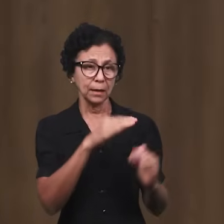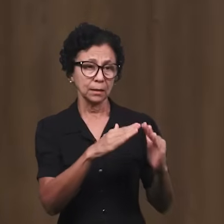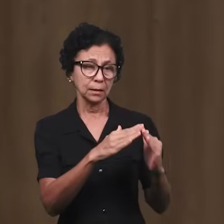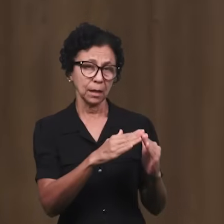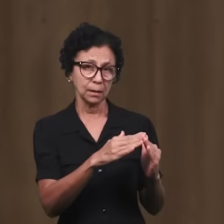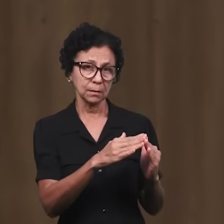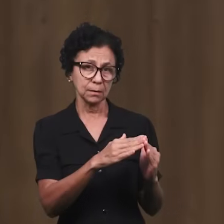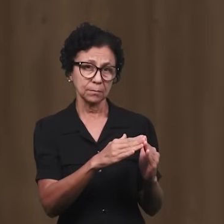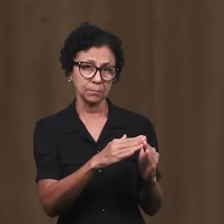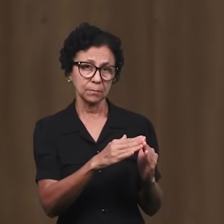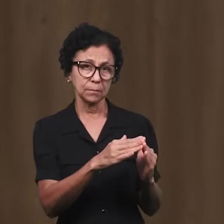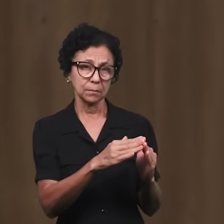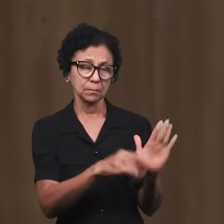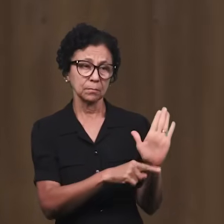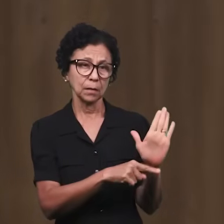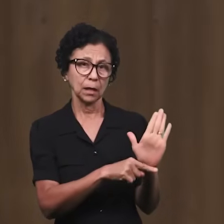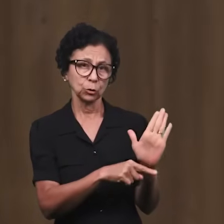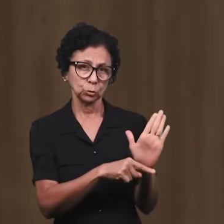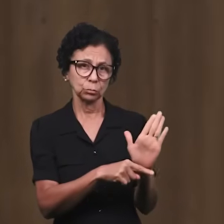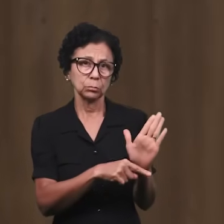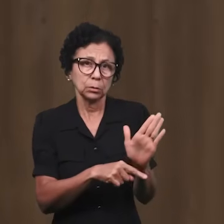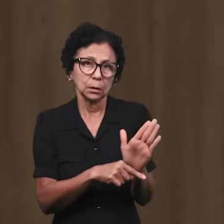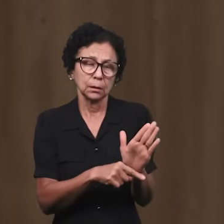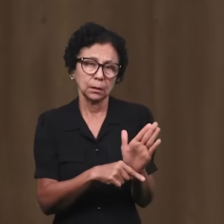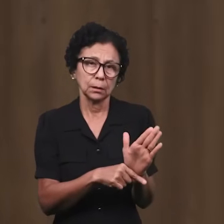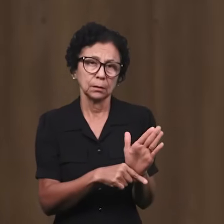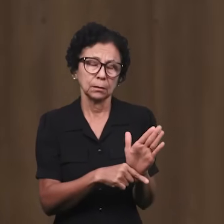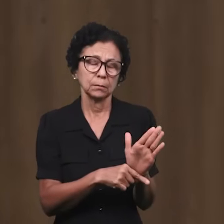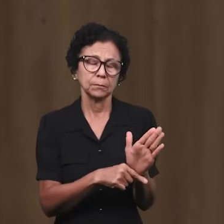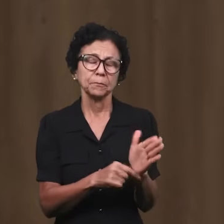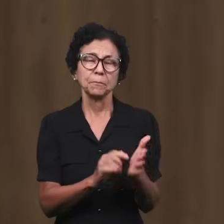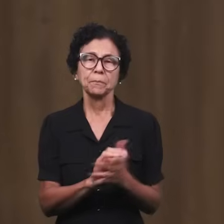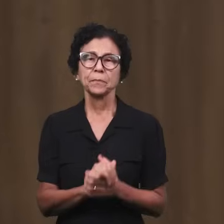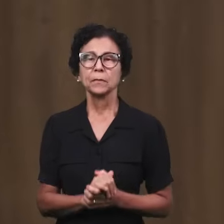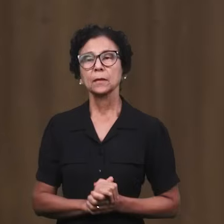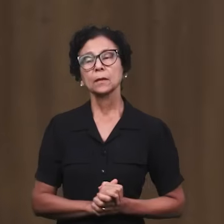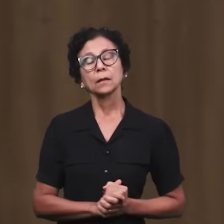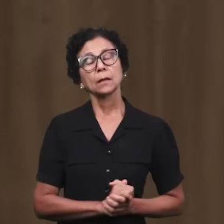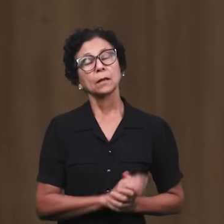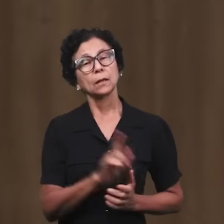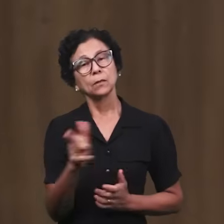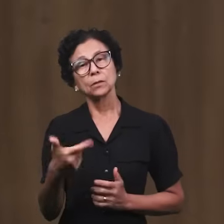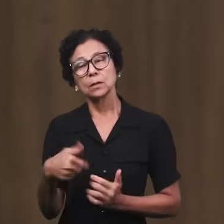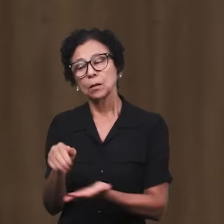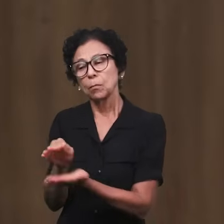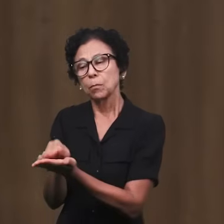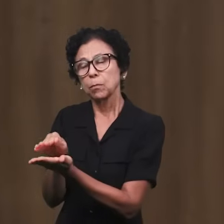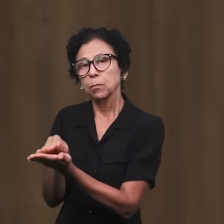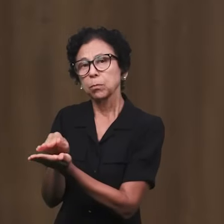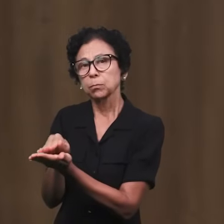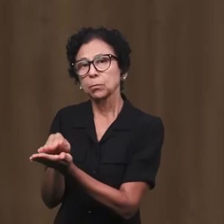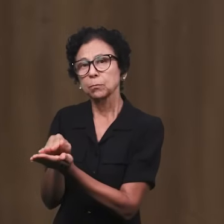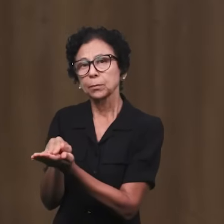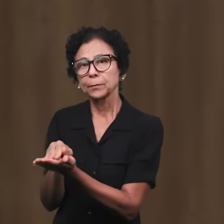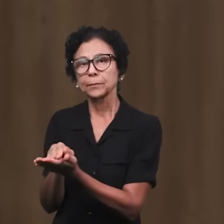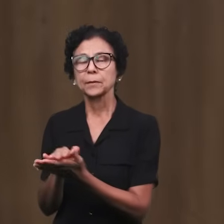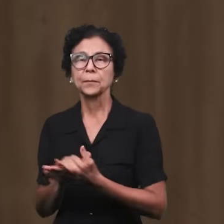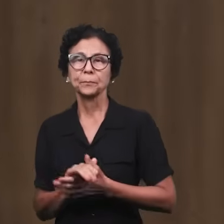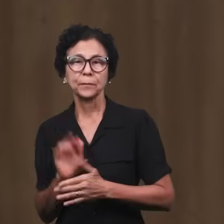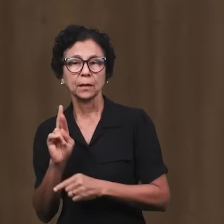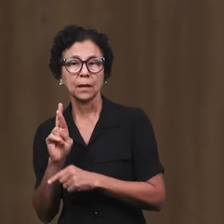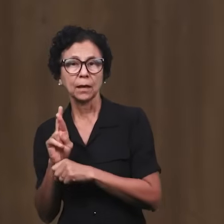quanto você vai precisar. Claro que você vai ajudar os pais de todas as formas, mas é uma forma de você entender que faz